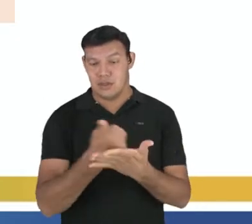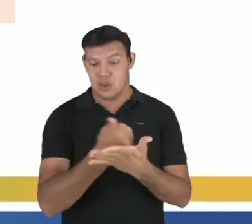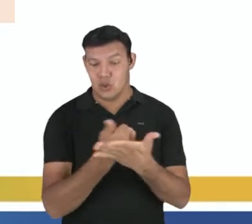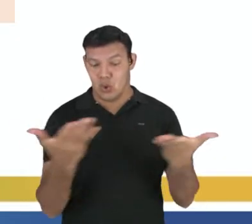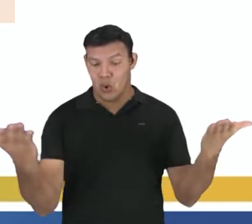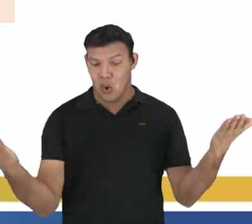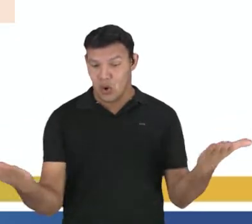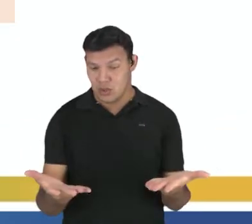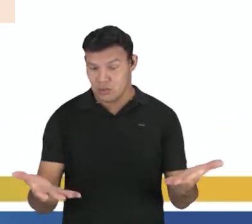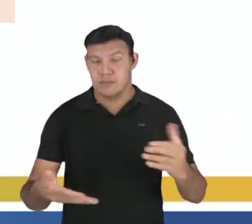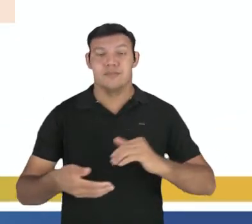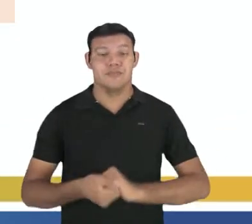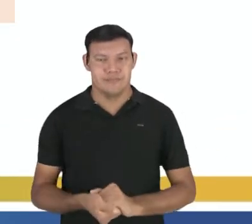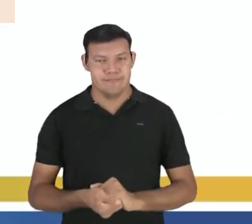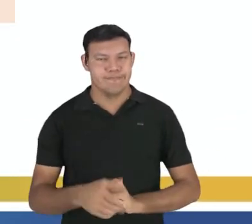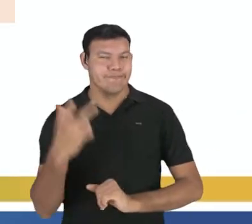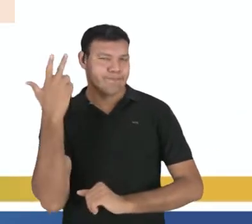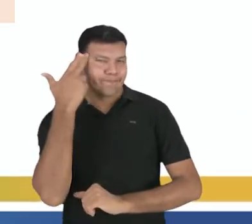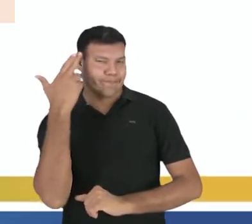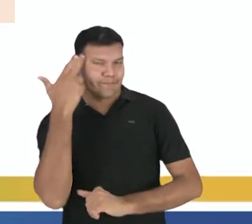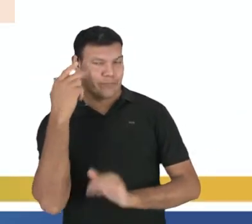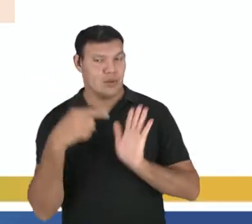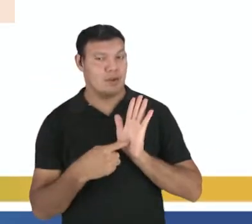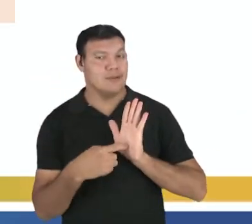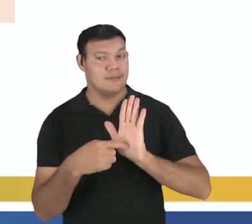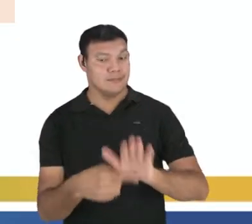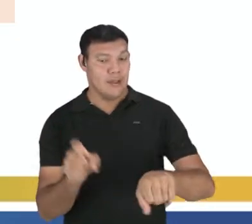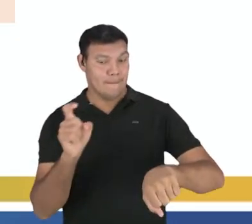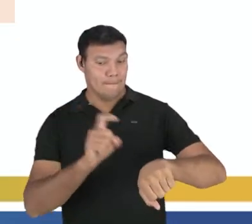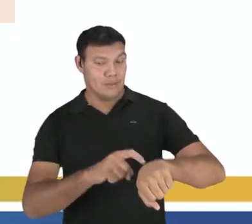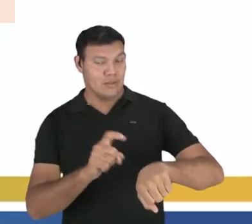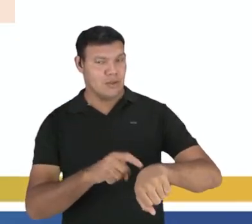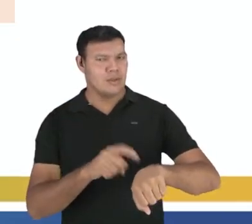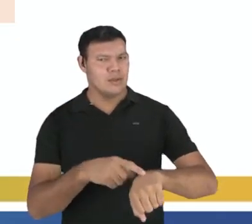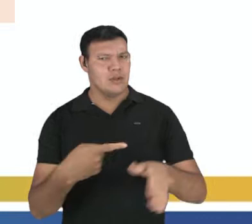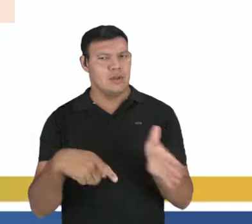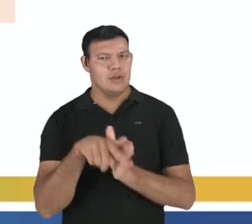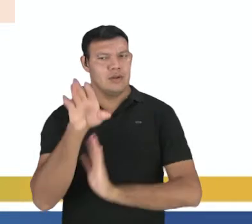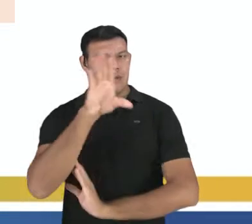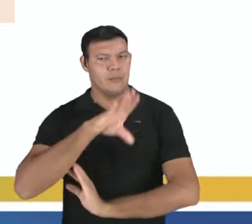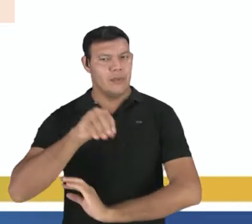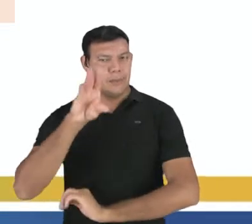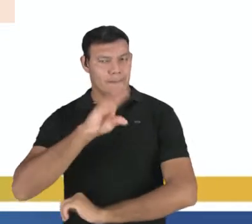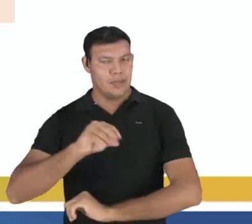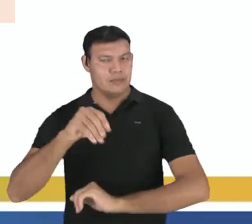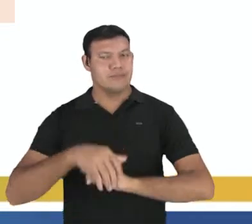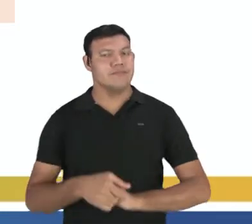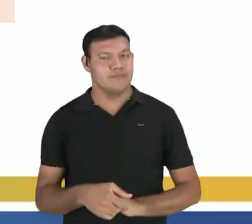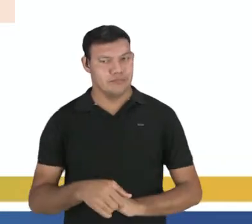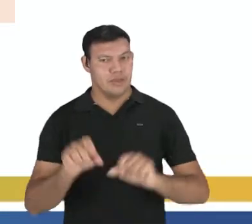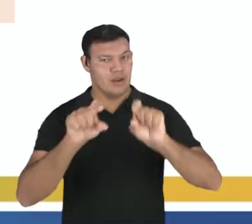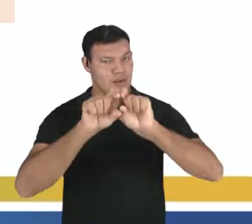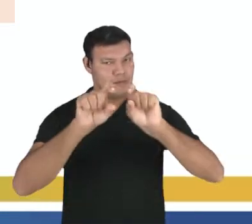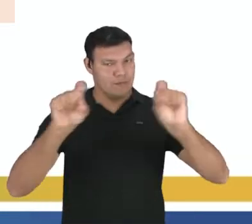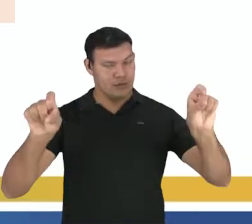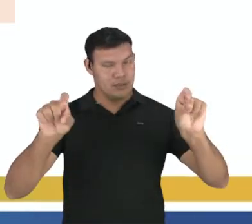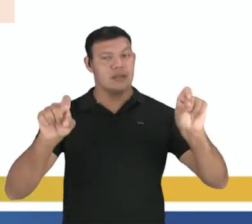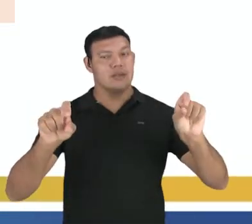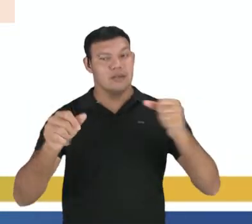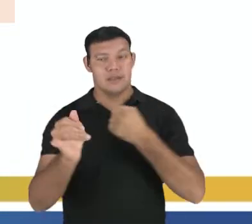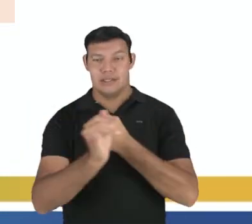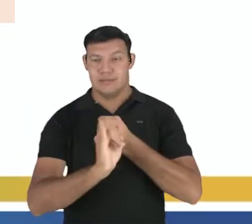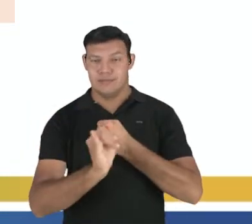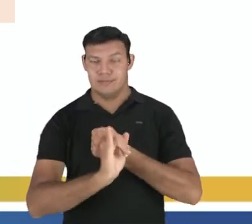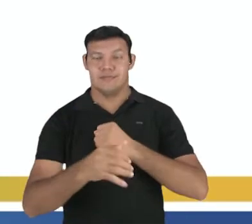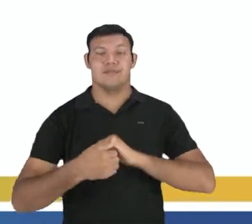na atualidade. Normalmente indica o momento da fala, como podemos observar no trecho que lemos da